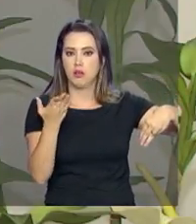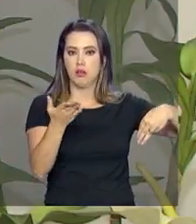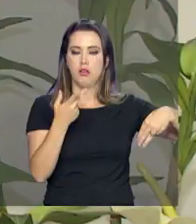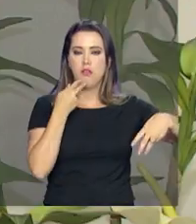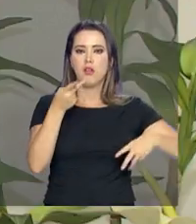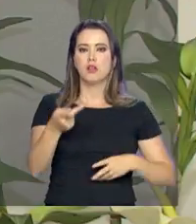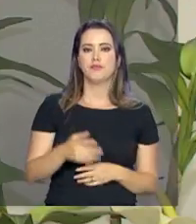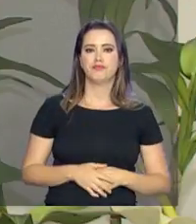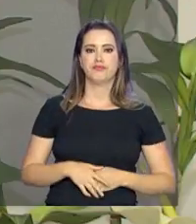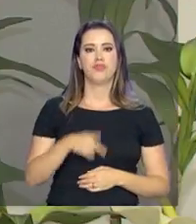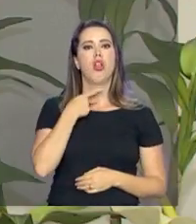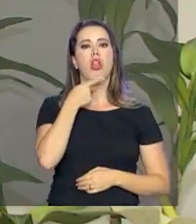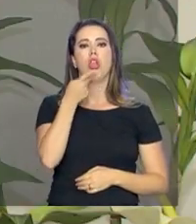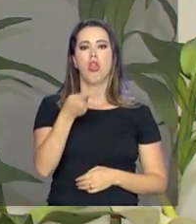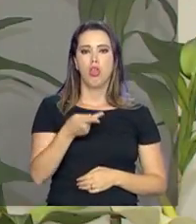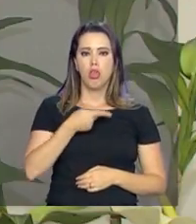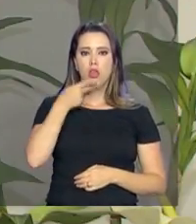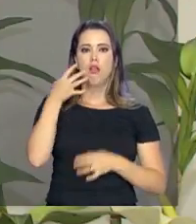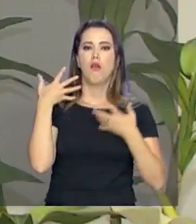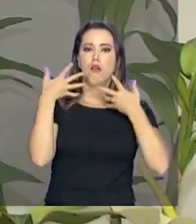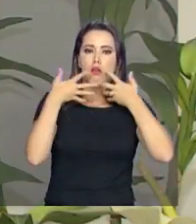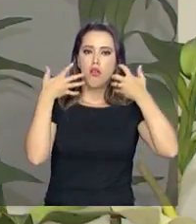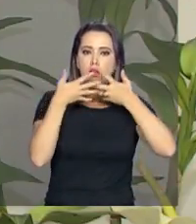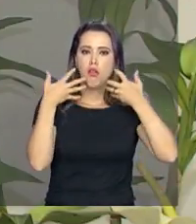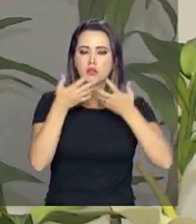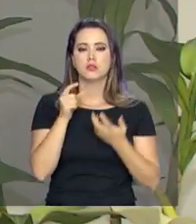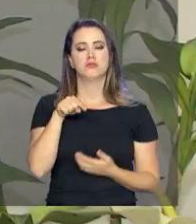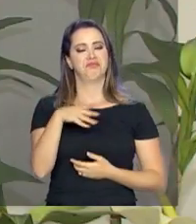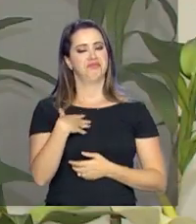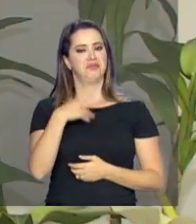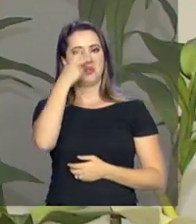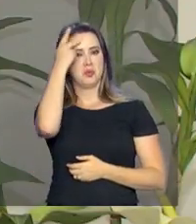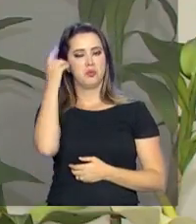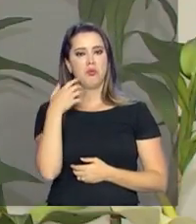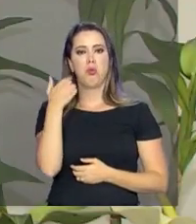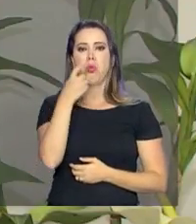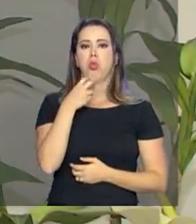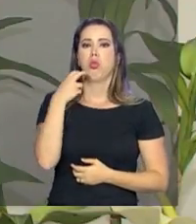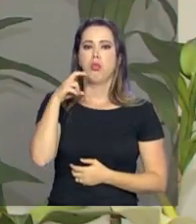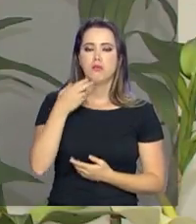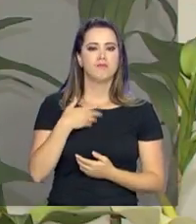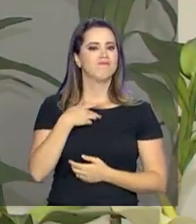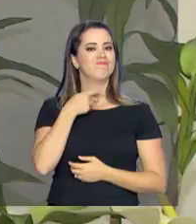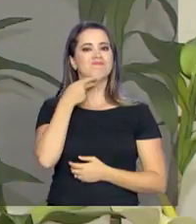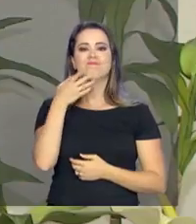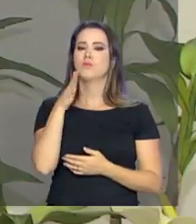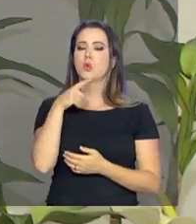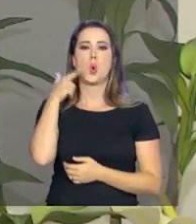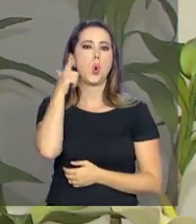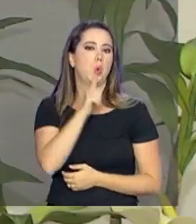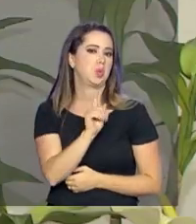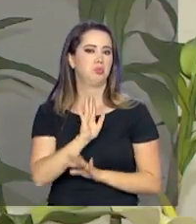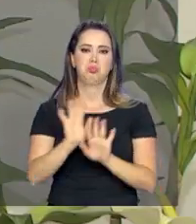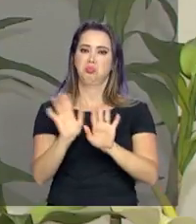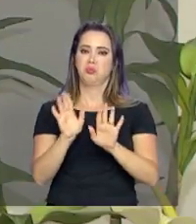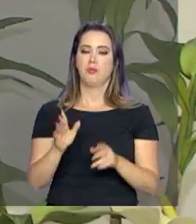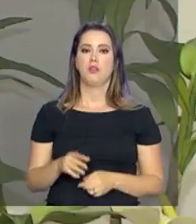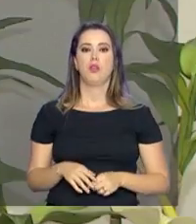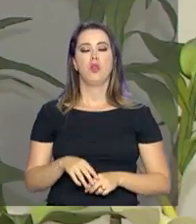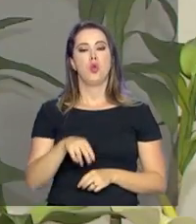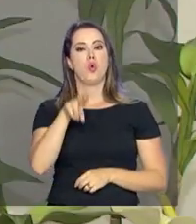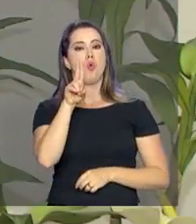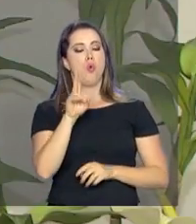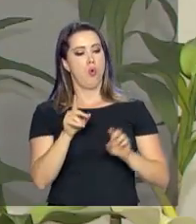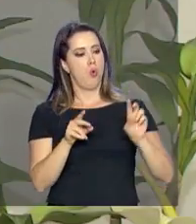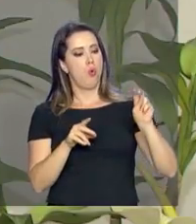a fala pode estar um bolada como as pessoas dizem ou mesmo ela não conseguir falar eo e